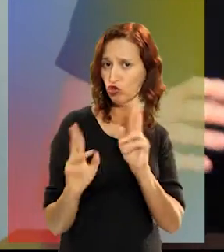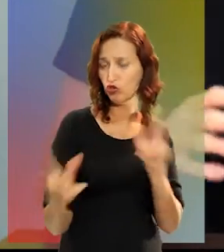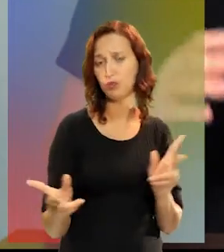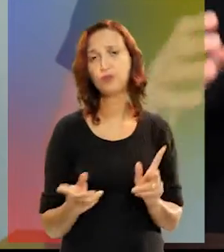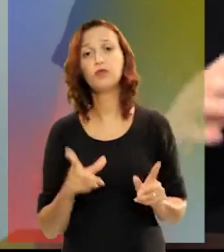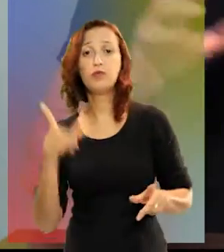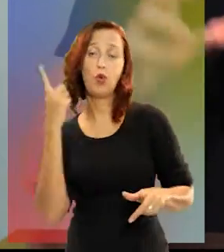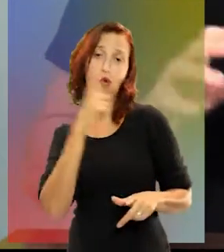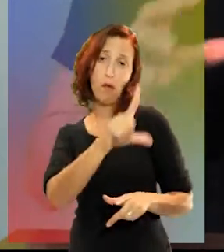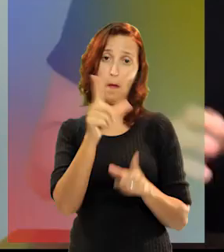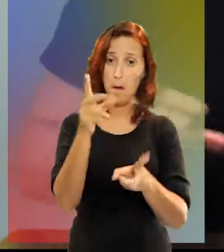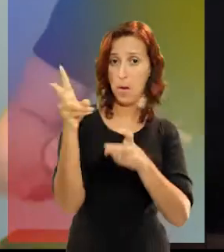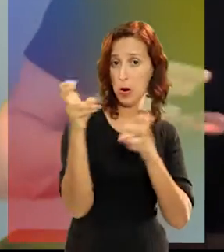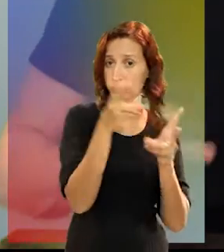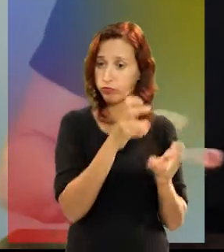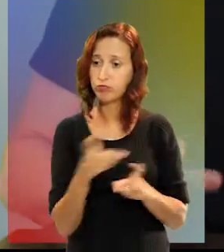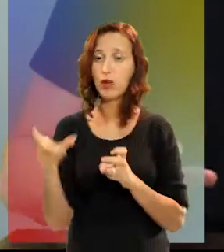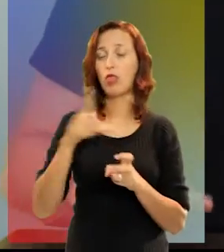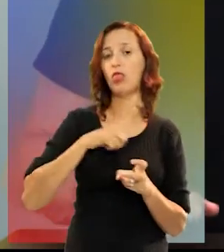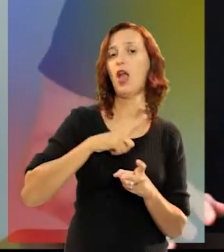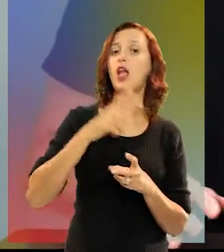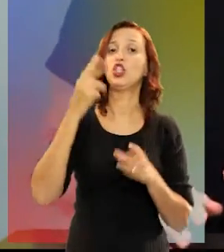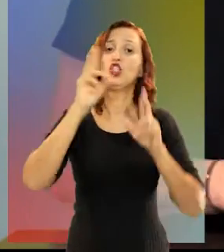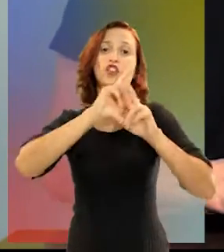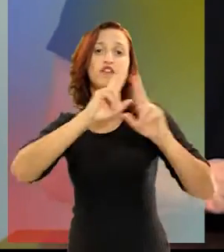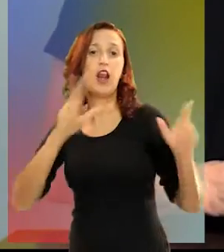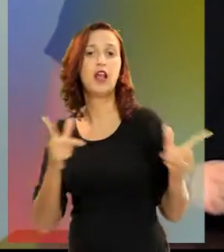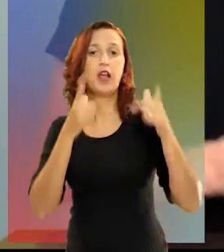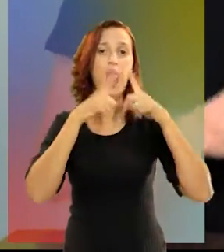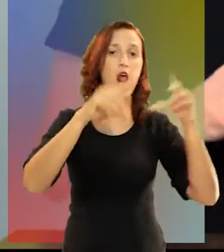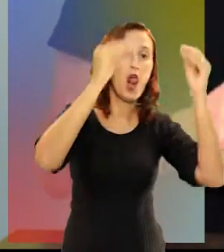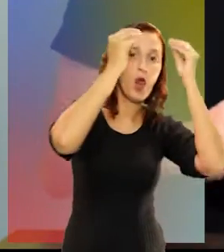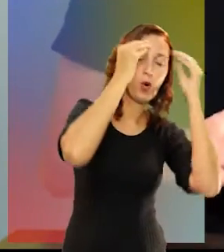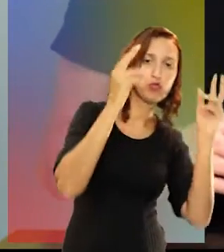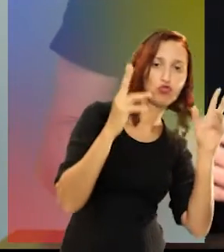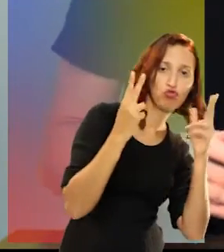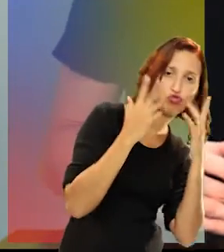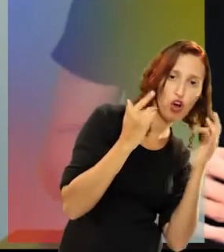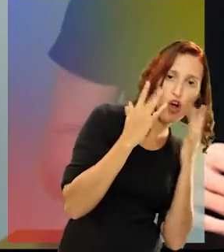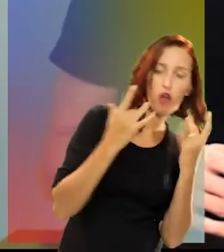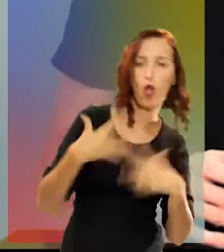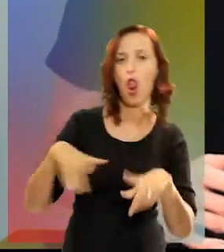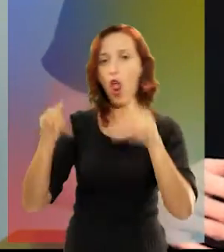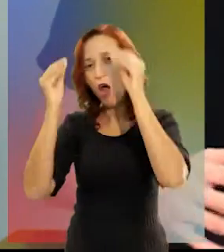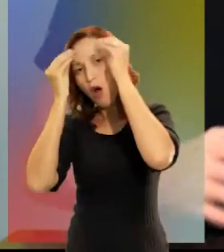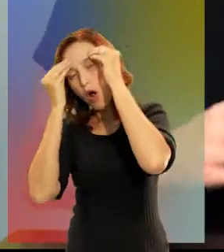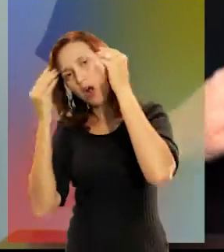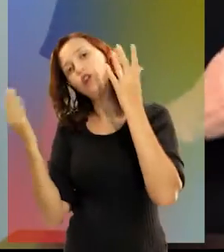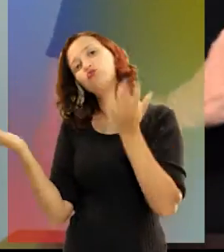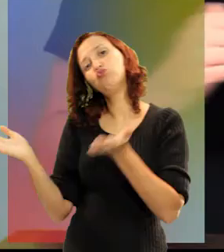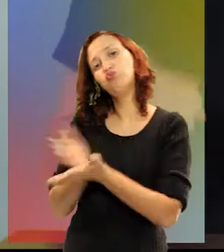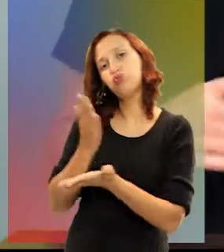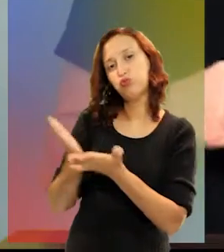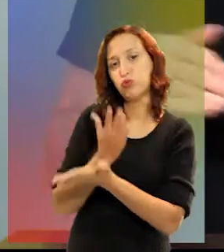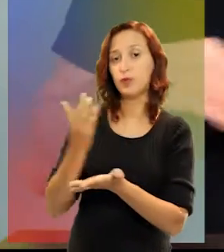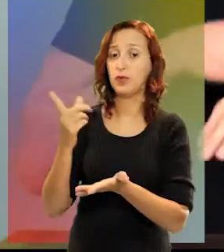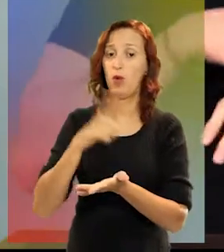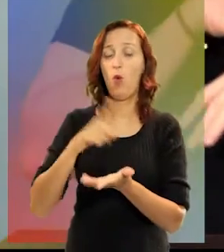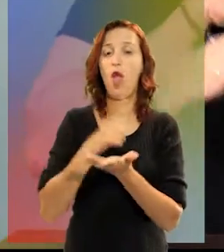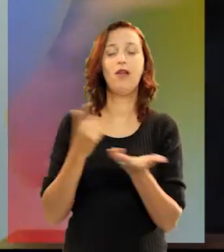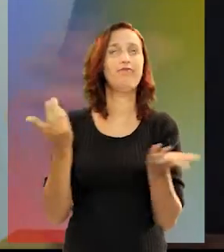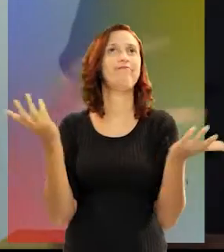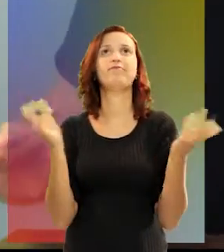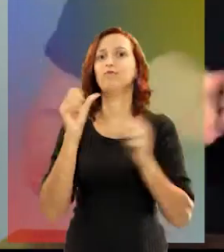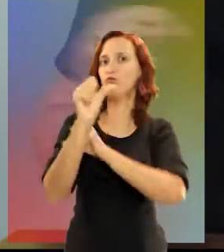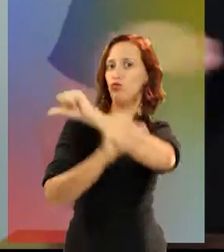consegue perceber quais são as diferenças que existem entre as duas linguagens. O filme é uma abordagem que o Kubrick teve genial de transmutação das águas